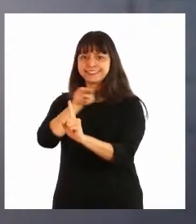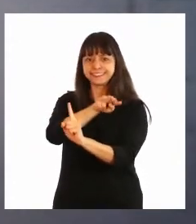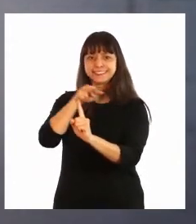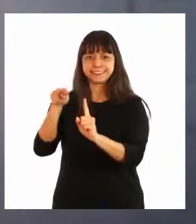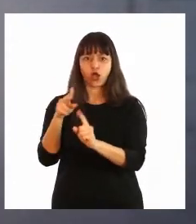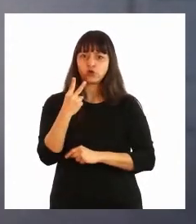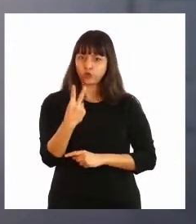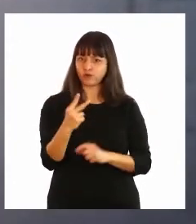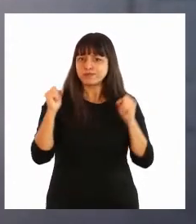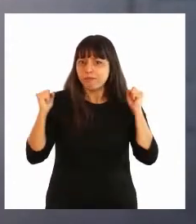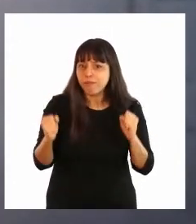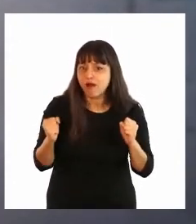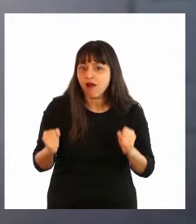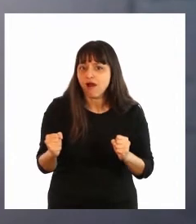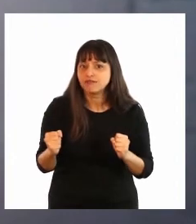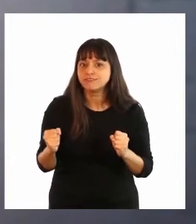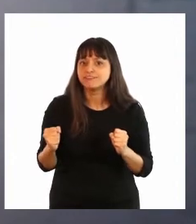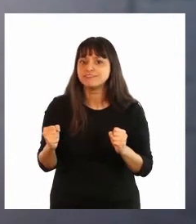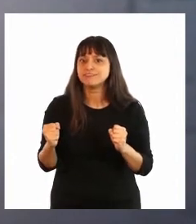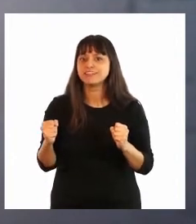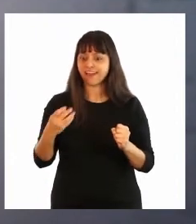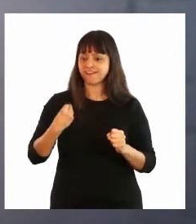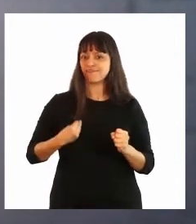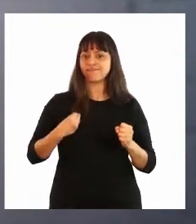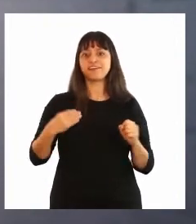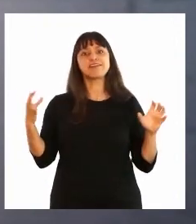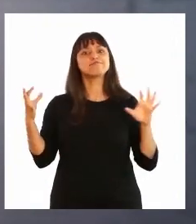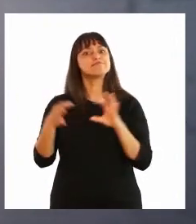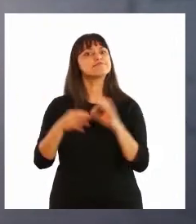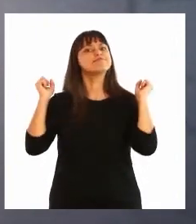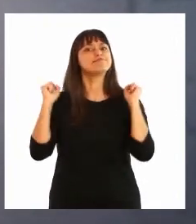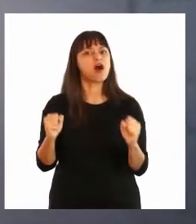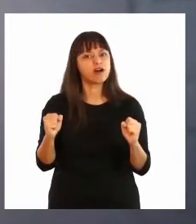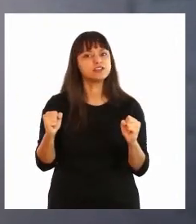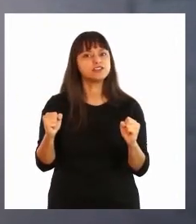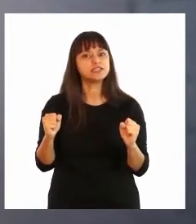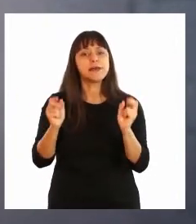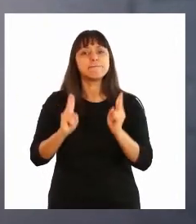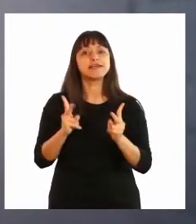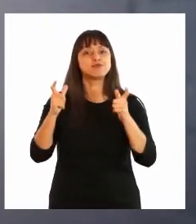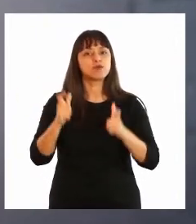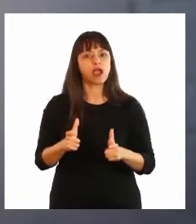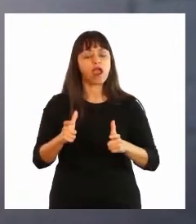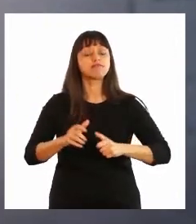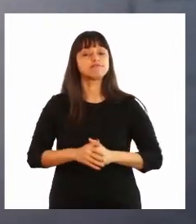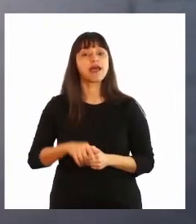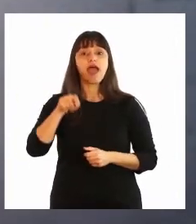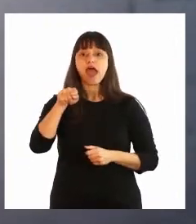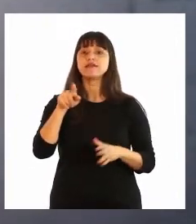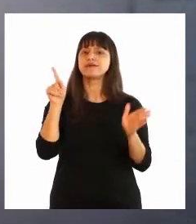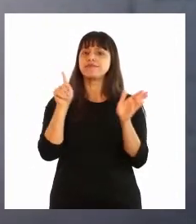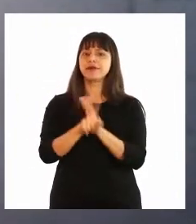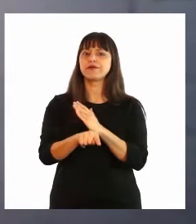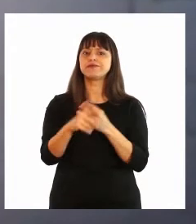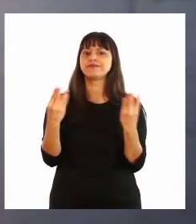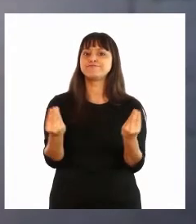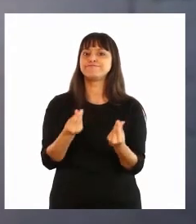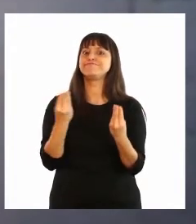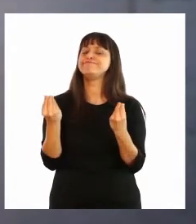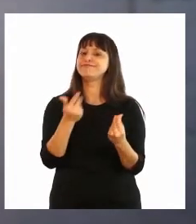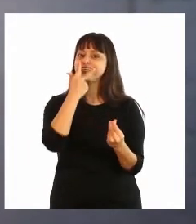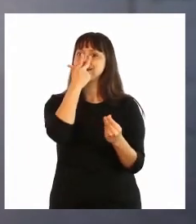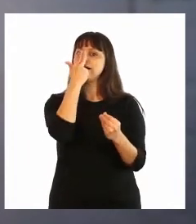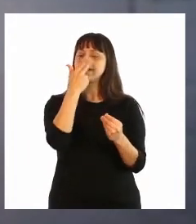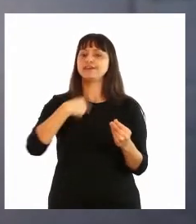mais de uma visão de mundo coexistir? Essa é uma pergunta que parece a cada dia ganhar mais pertinência